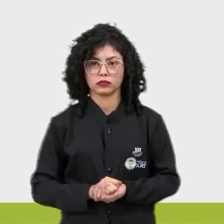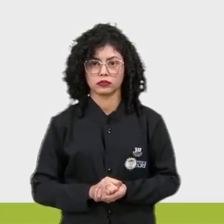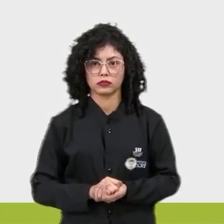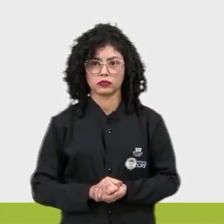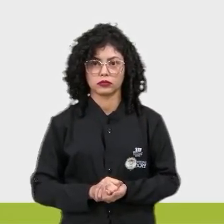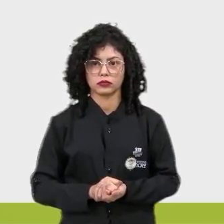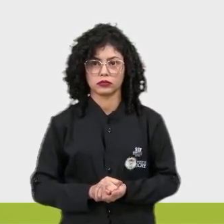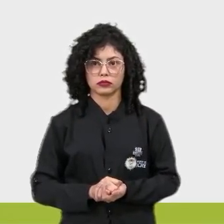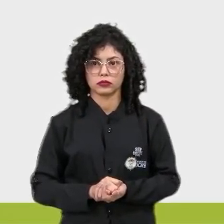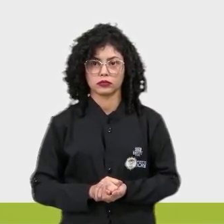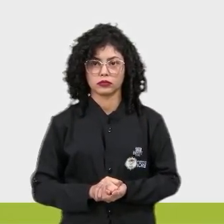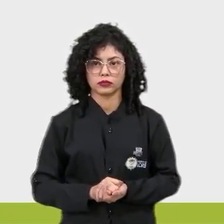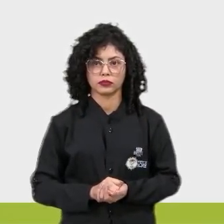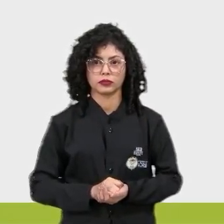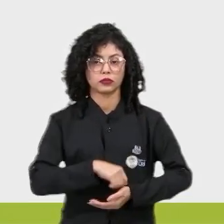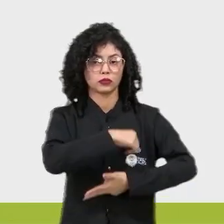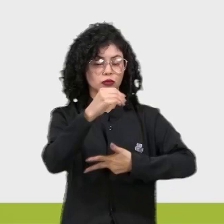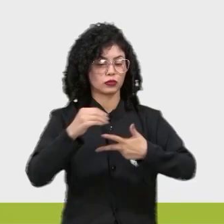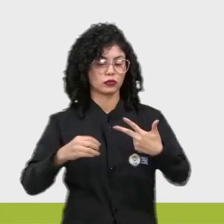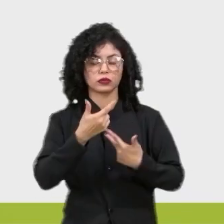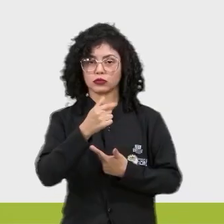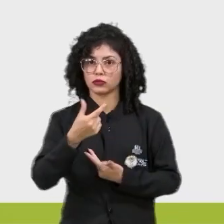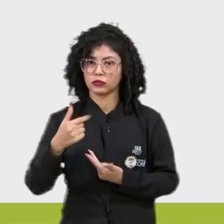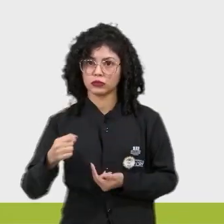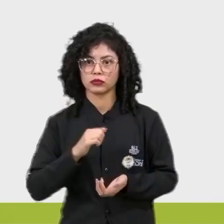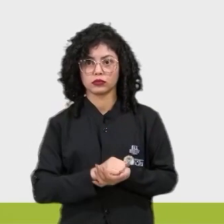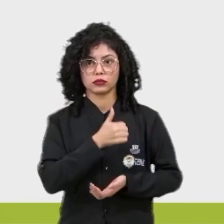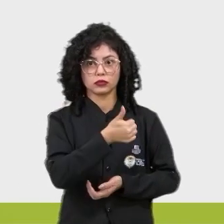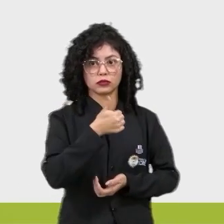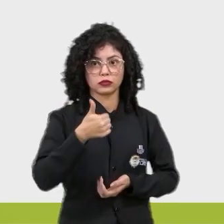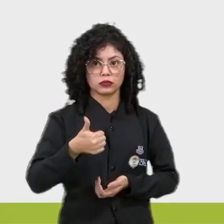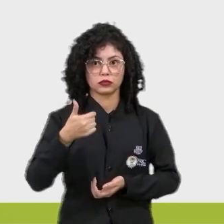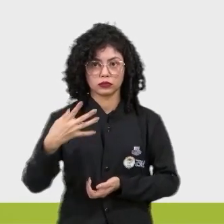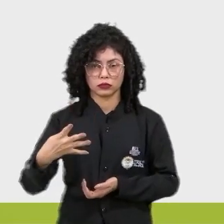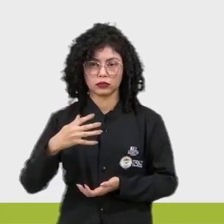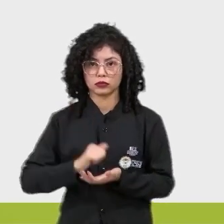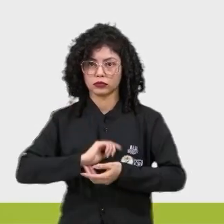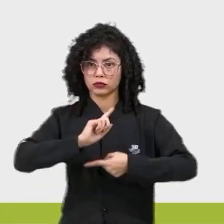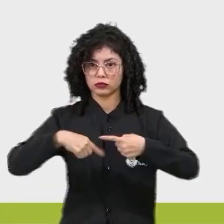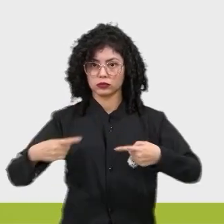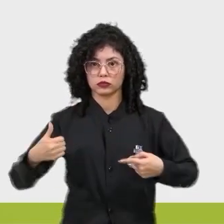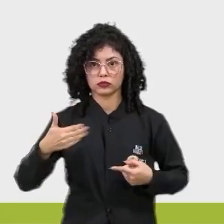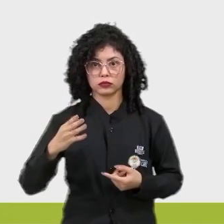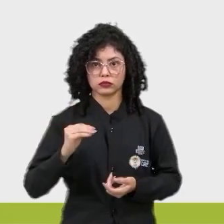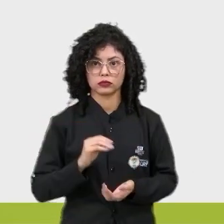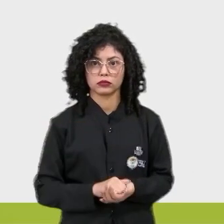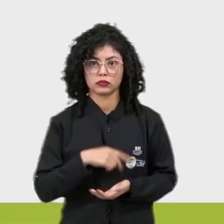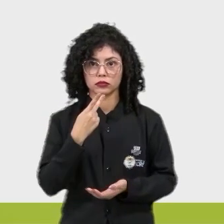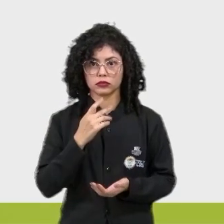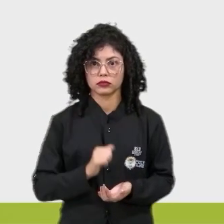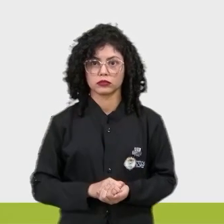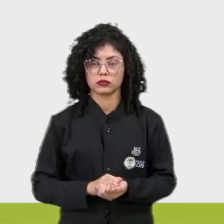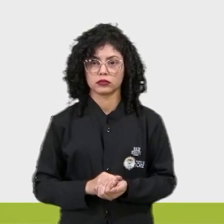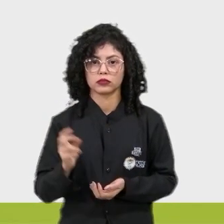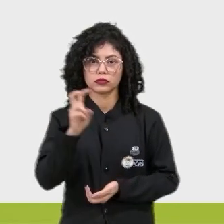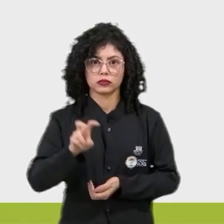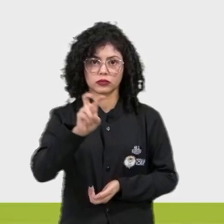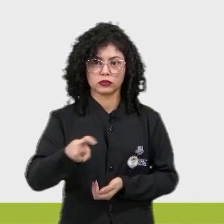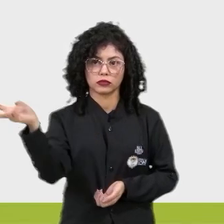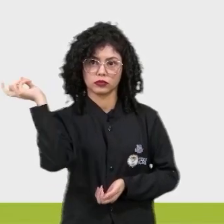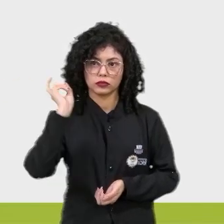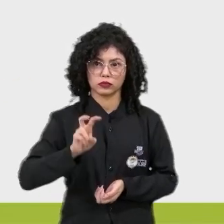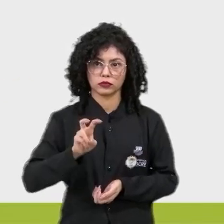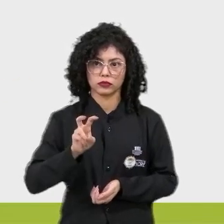Enem 2022. Questão 114. Fala sobre o veneno